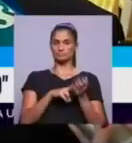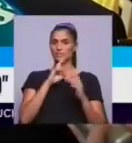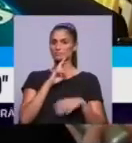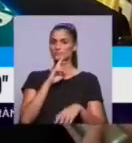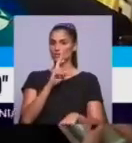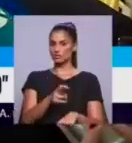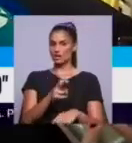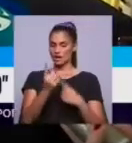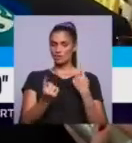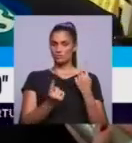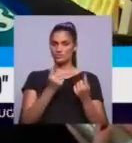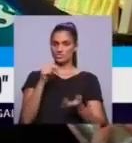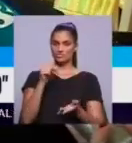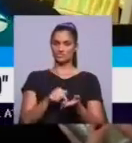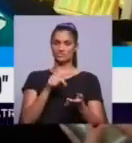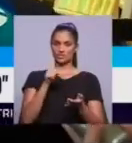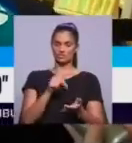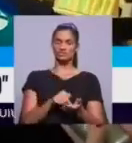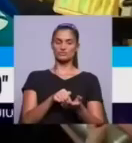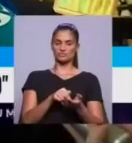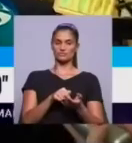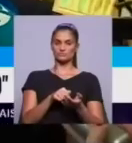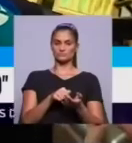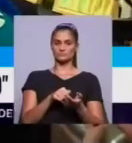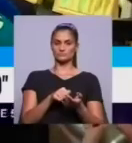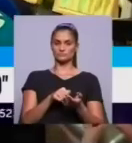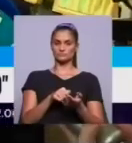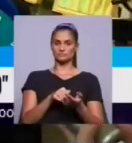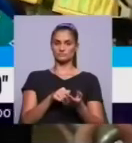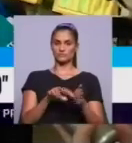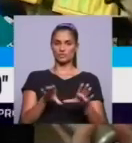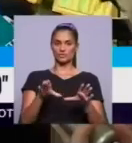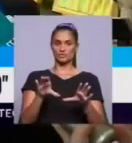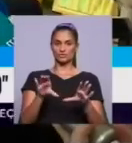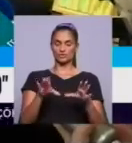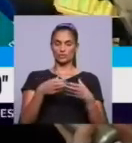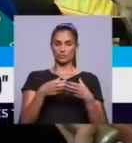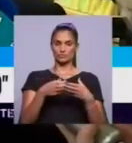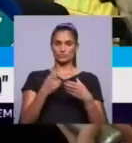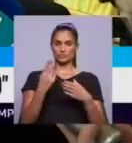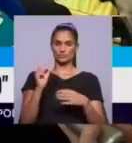algumas reivindicações imediatas das Confederações